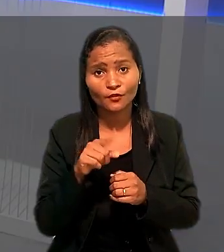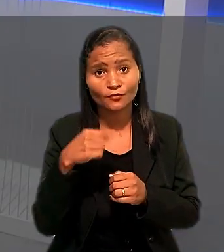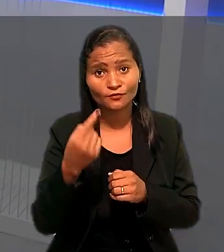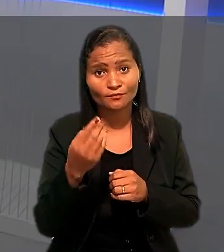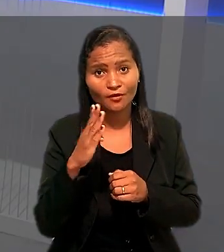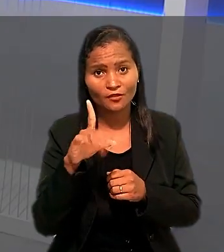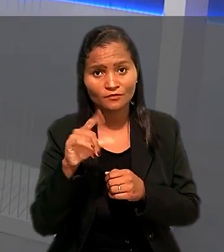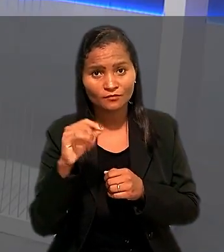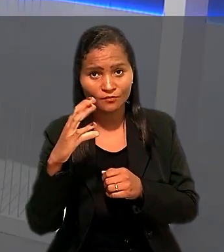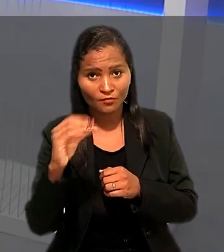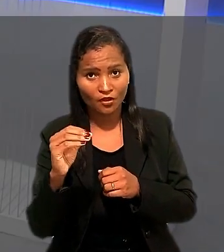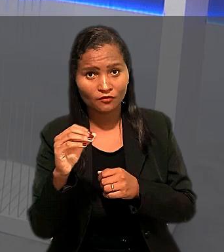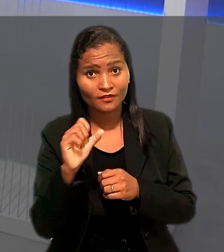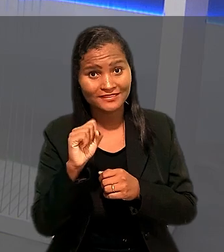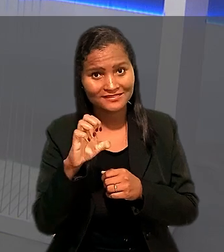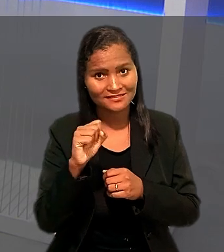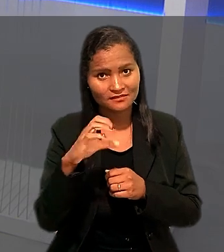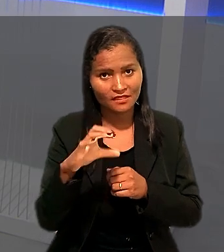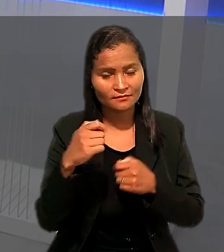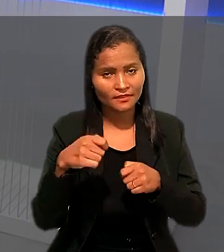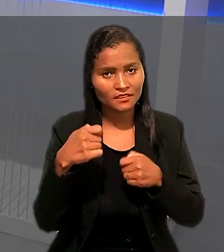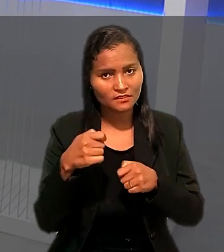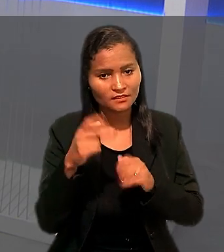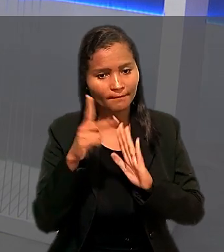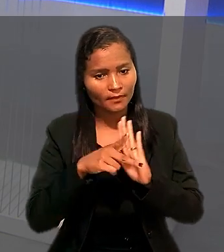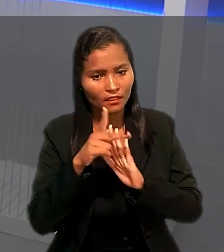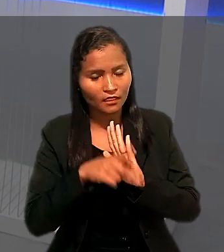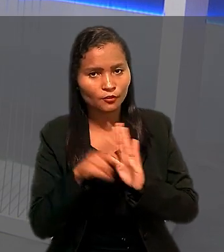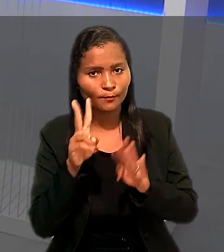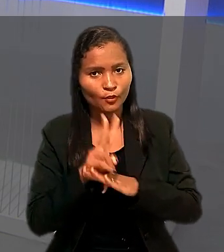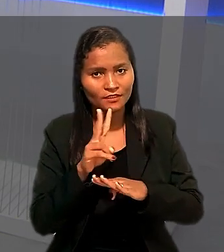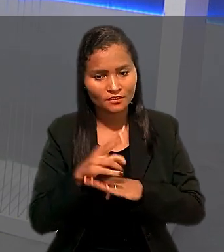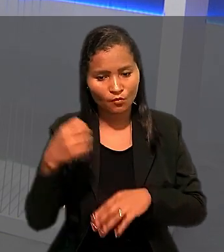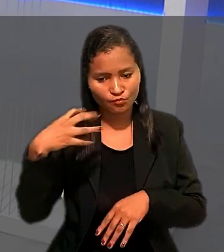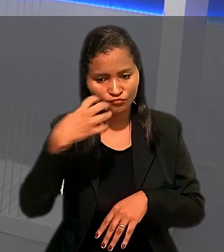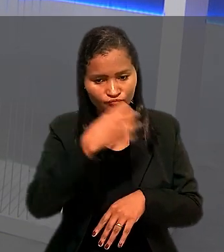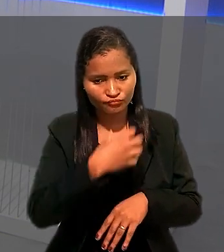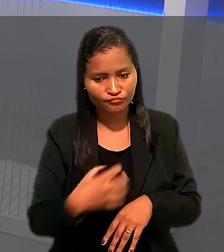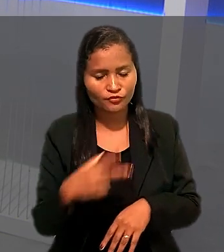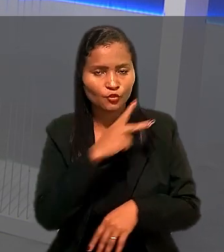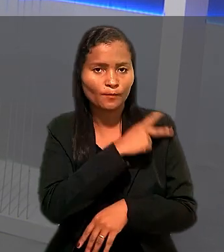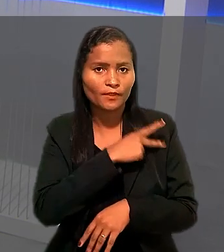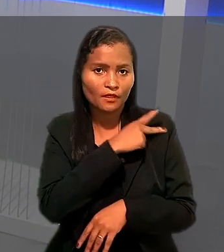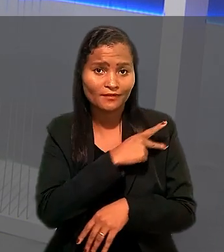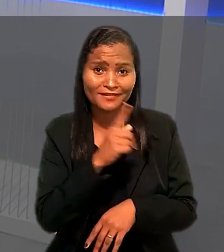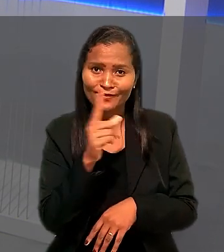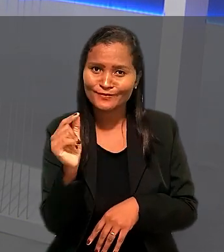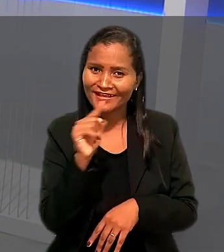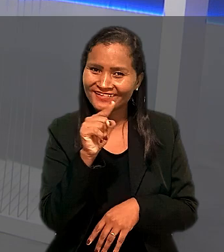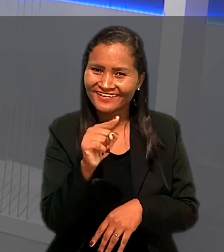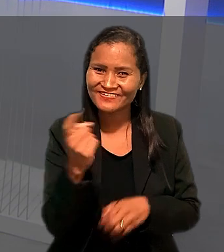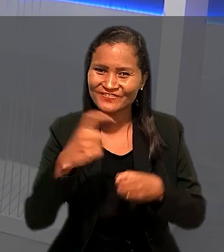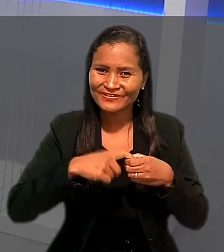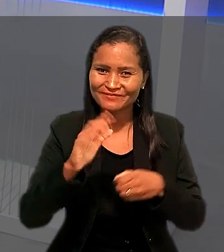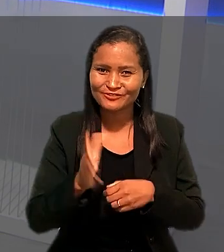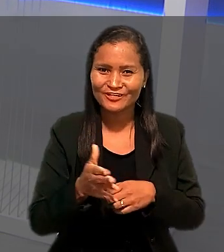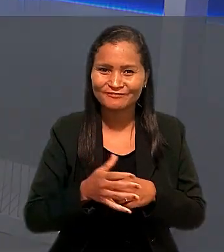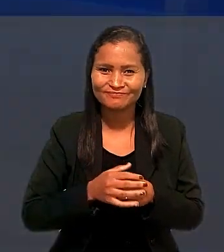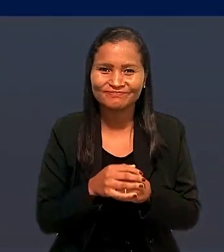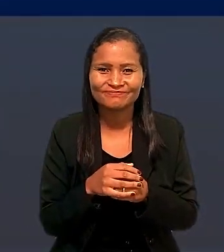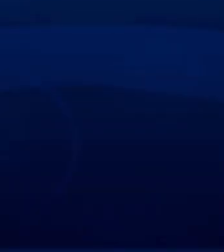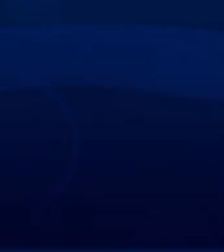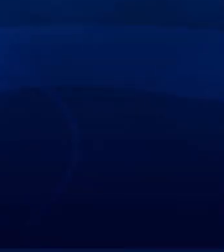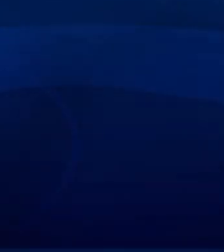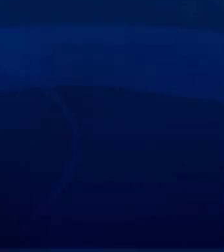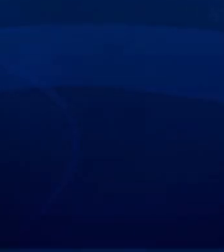E no próximo bloco, SESC deve implementar plano de proteção radiológica em unidades do Piauí. Não saia daí, a gente volta em instantes.